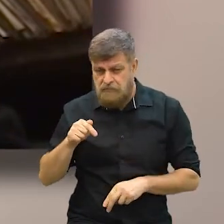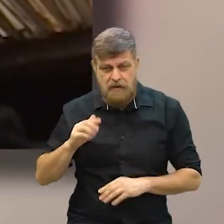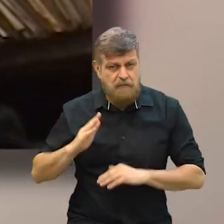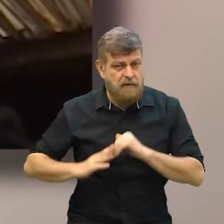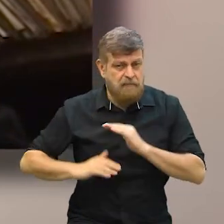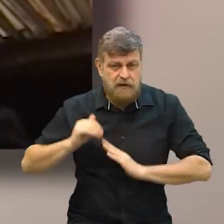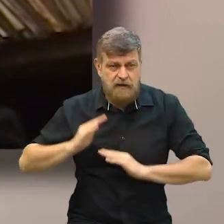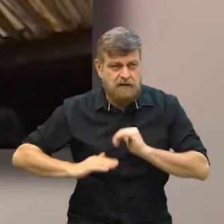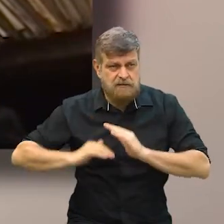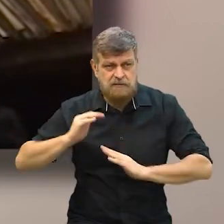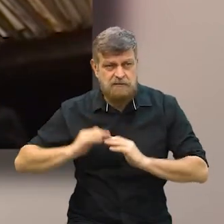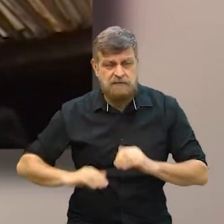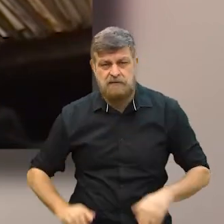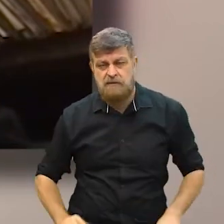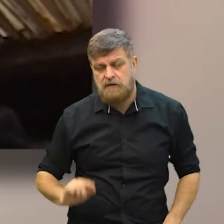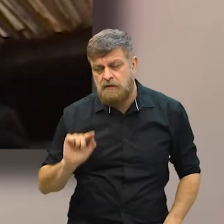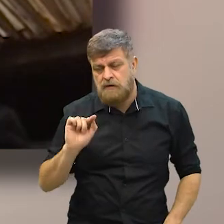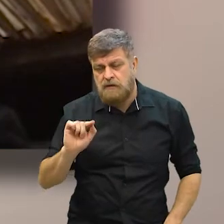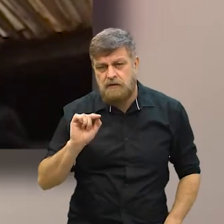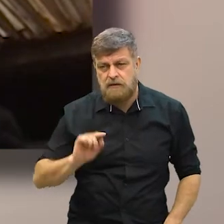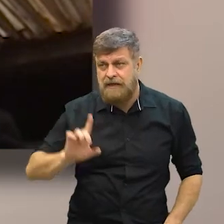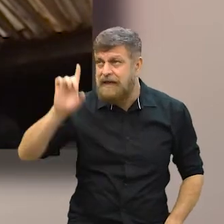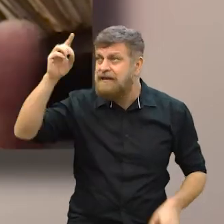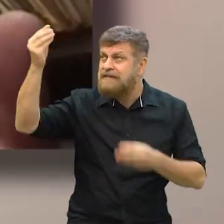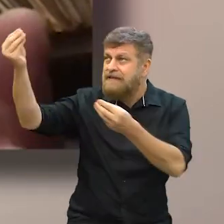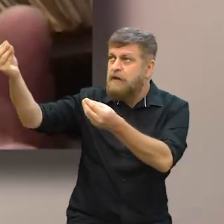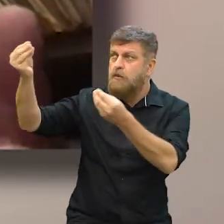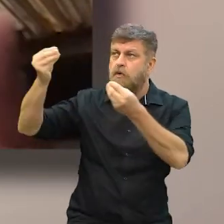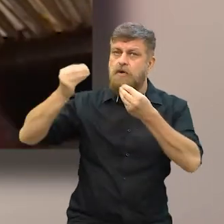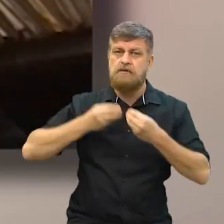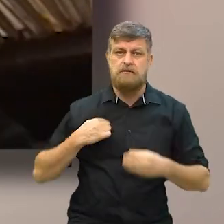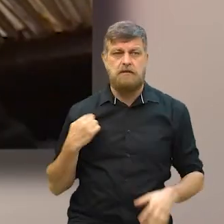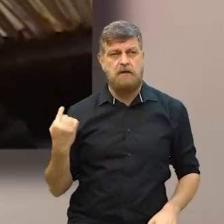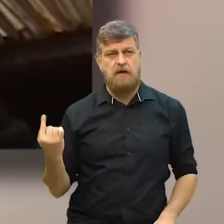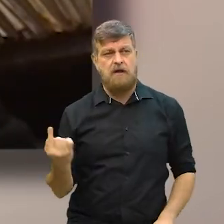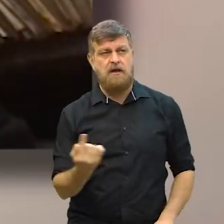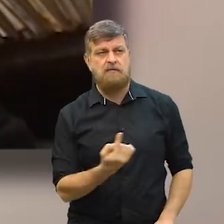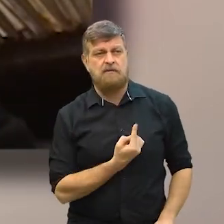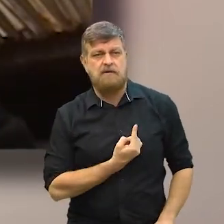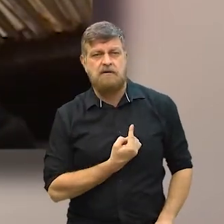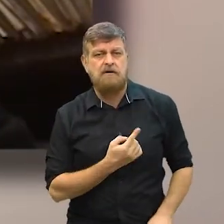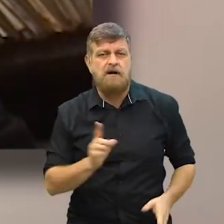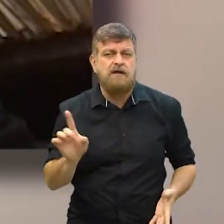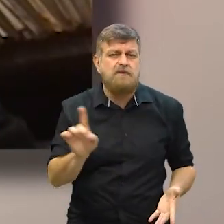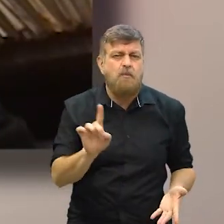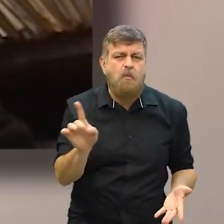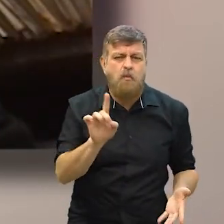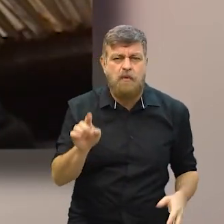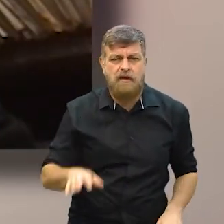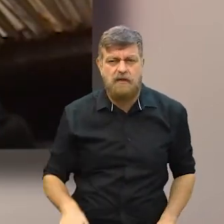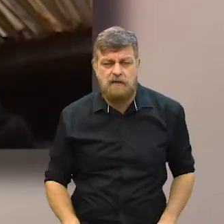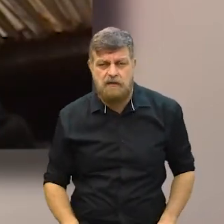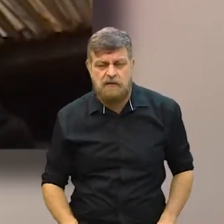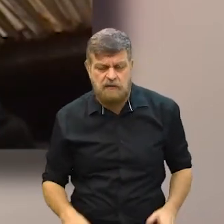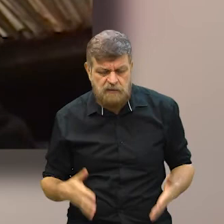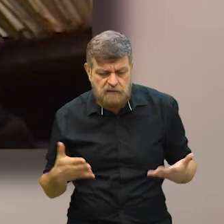é uma atividade que Deus nos deu de presente. Isso não